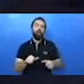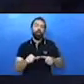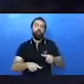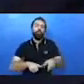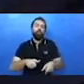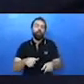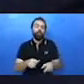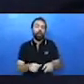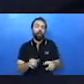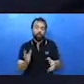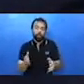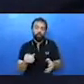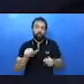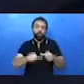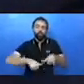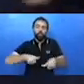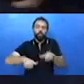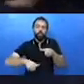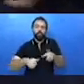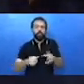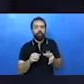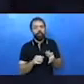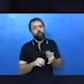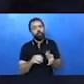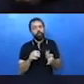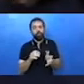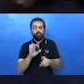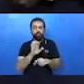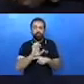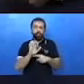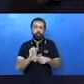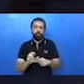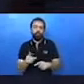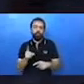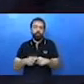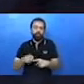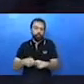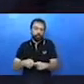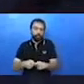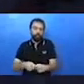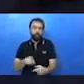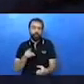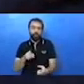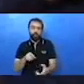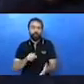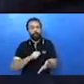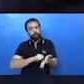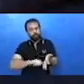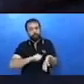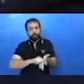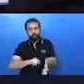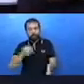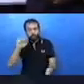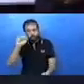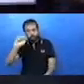a aumentar esses estados? Quando estiver falando nisso, nós já vamos marcar, sublinhar de lápis